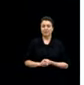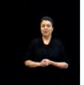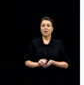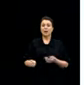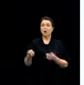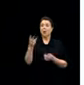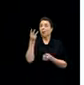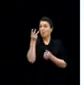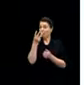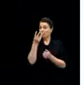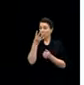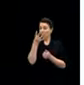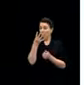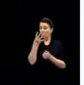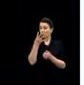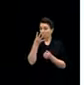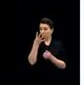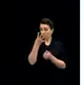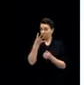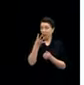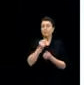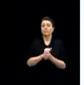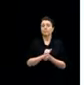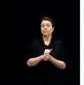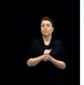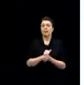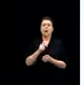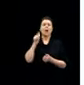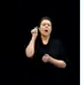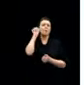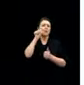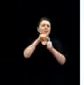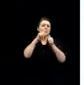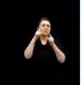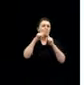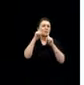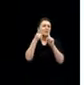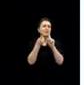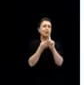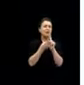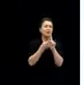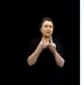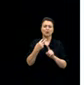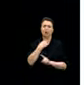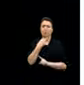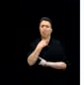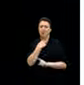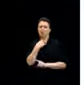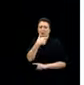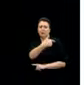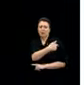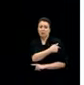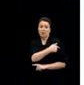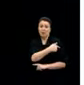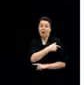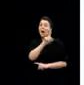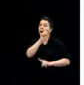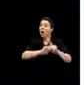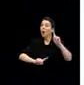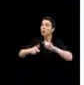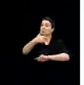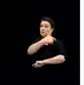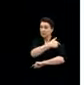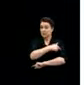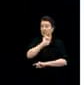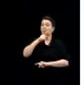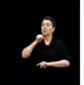Quarto mito, gestantes nunca devem ser vacinadas. Algumas vacinas são contraindicadas para